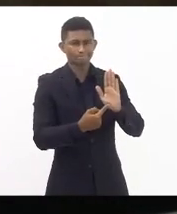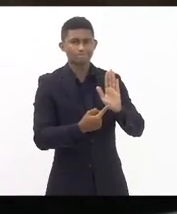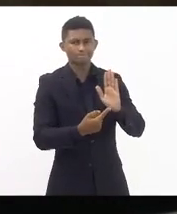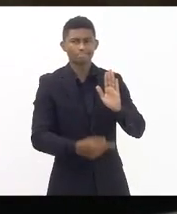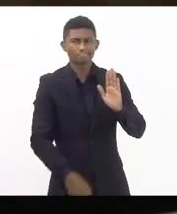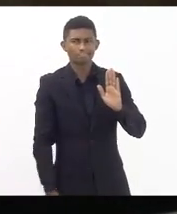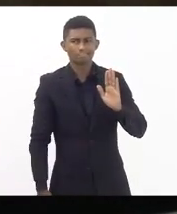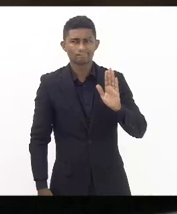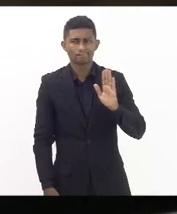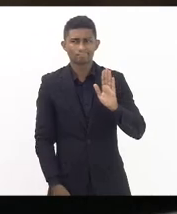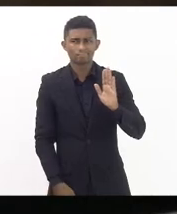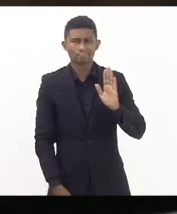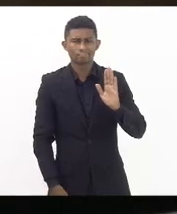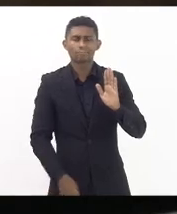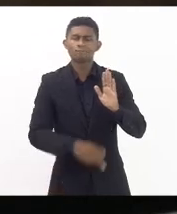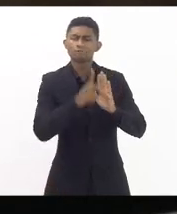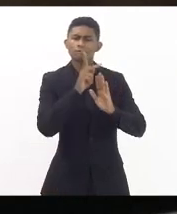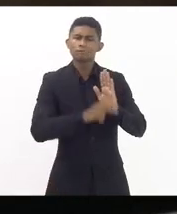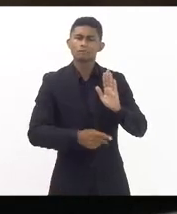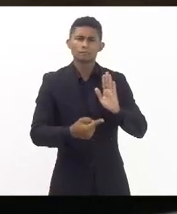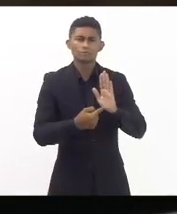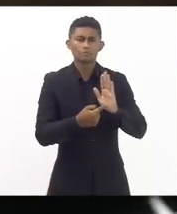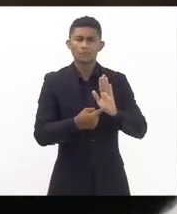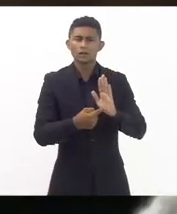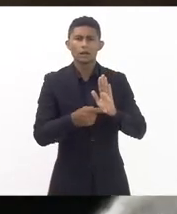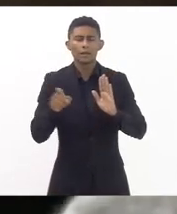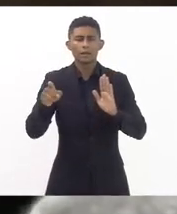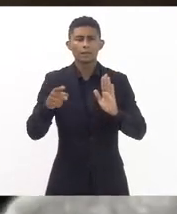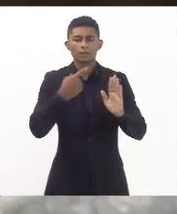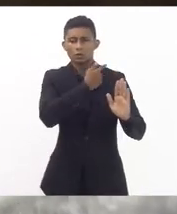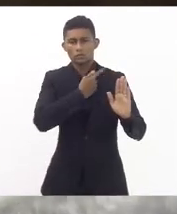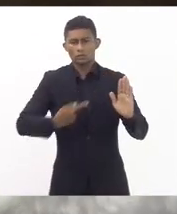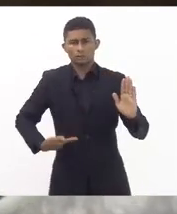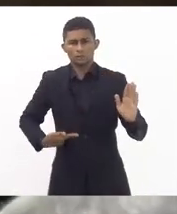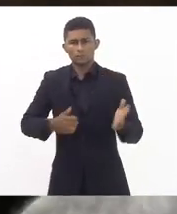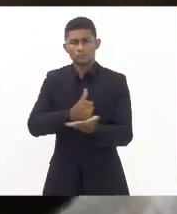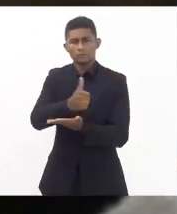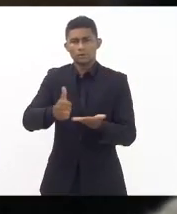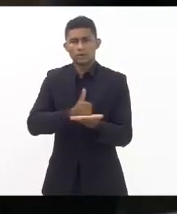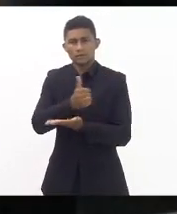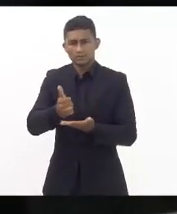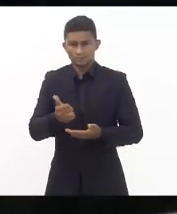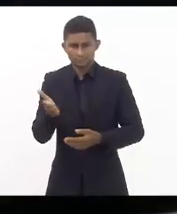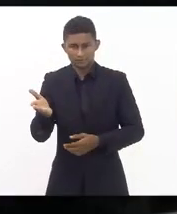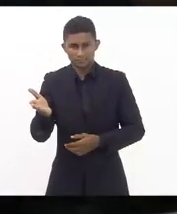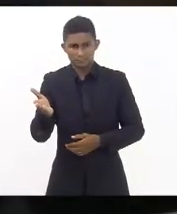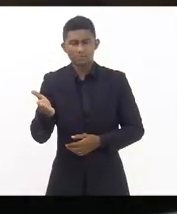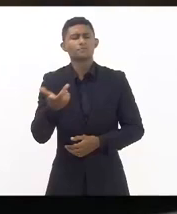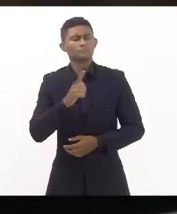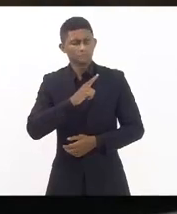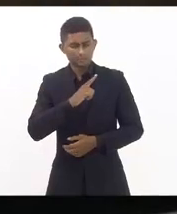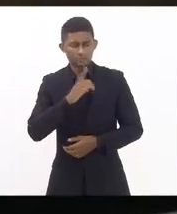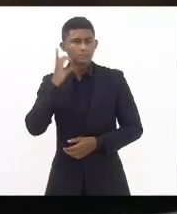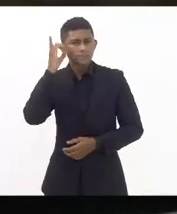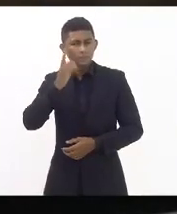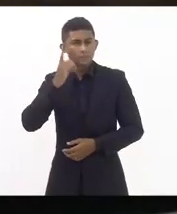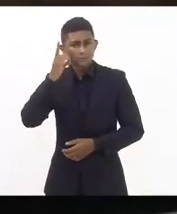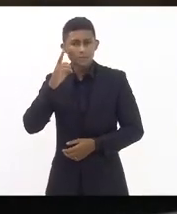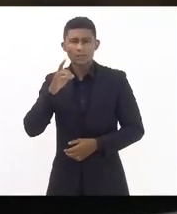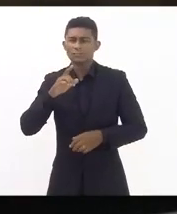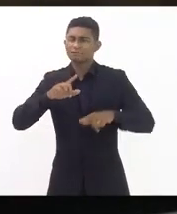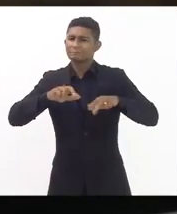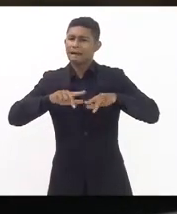aqui, ele é um projeto da base do governo. É um projeto que tem vários deputados de